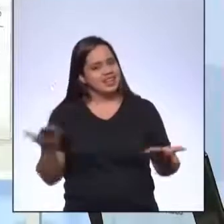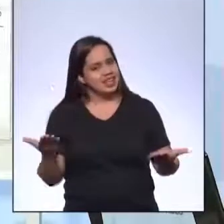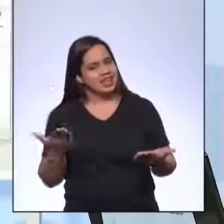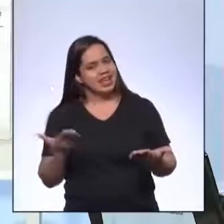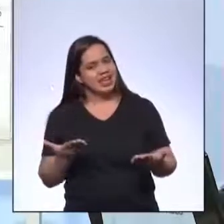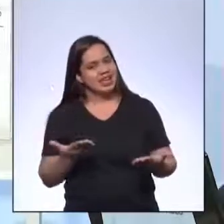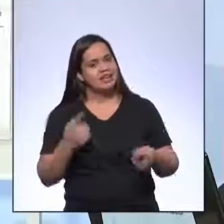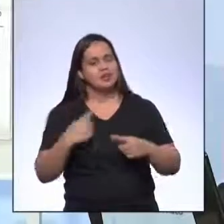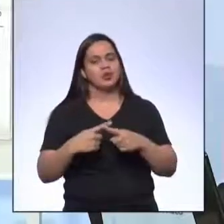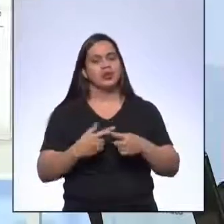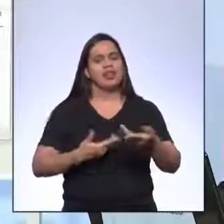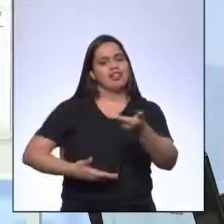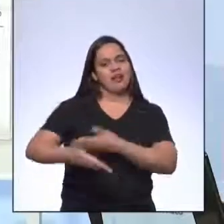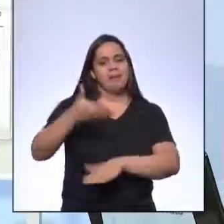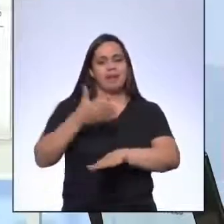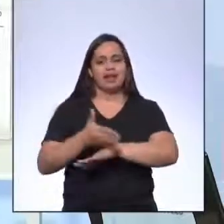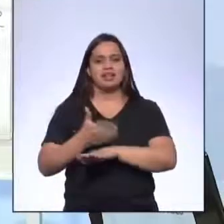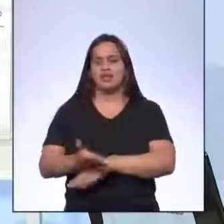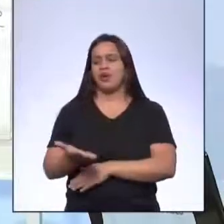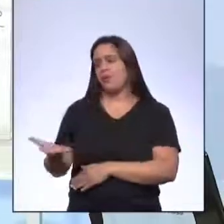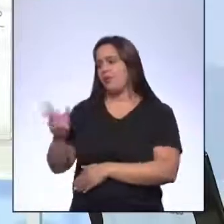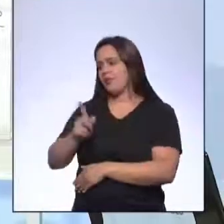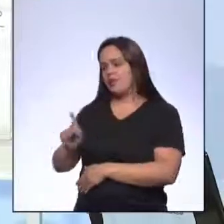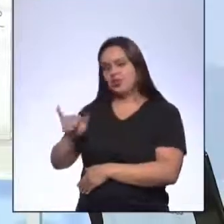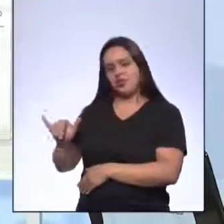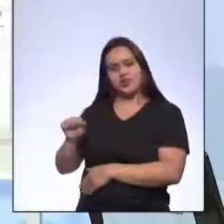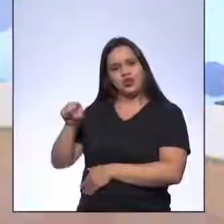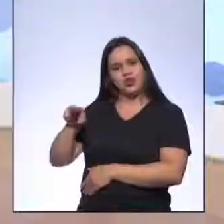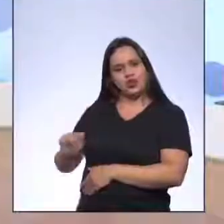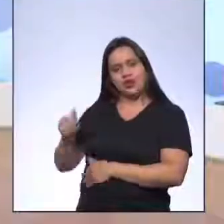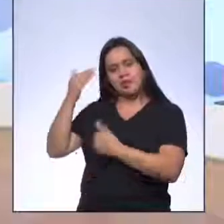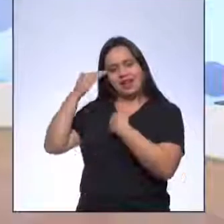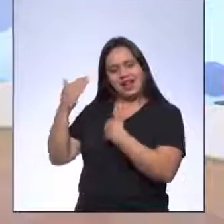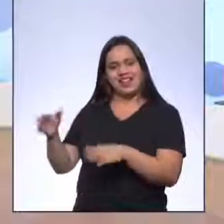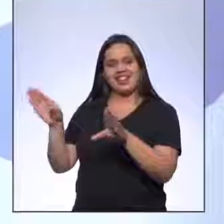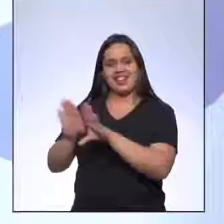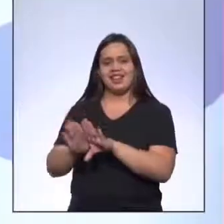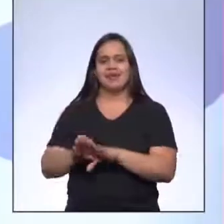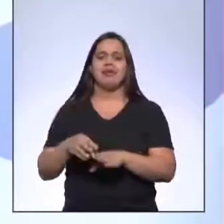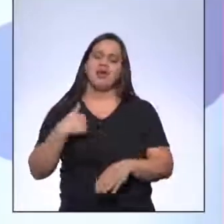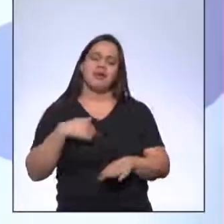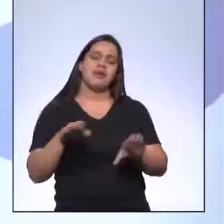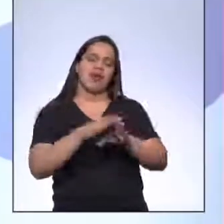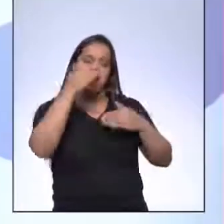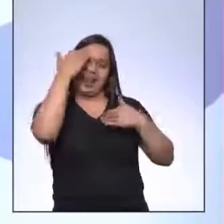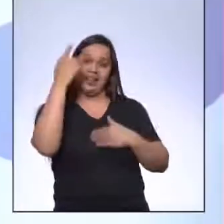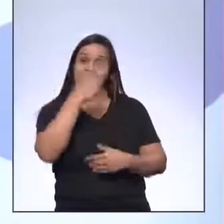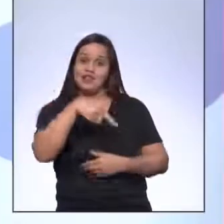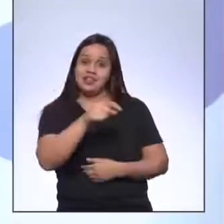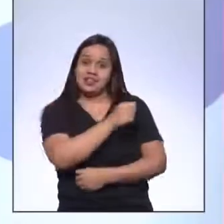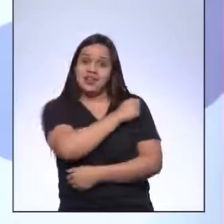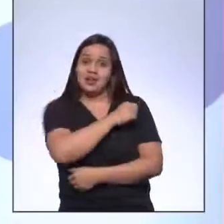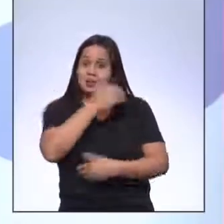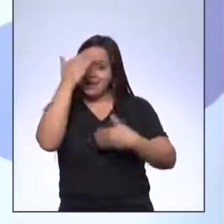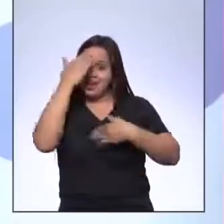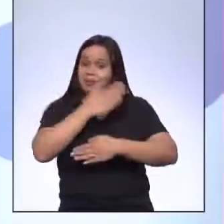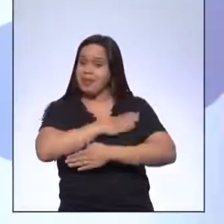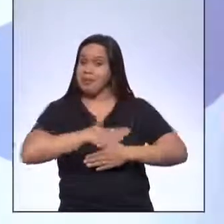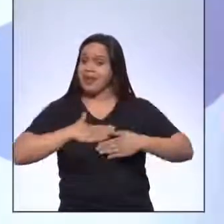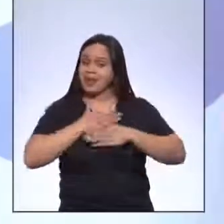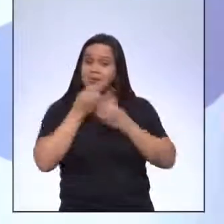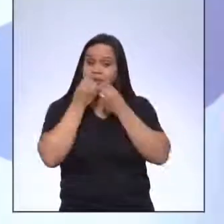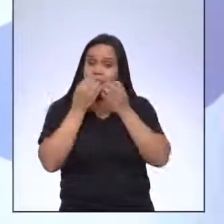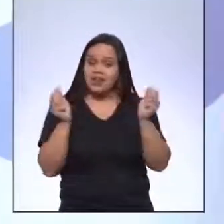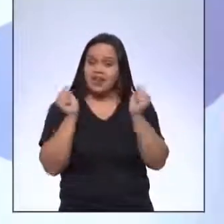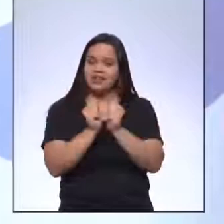pela interação Jonas Muitíssimo obrigada Eu que agradeço obrigado a todos um prazer estar aqui